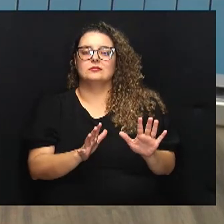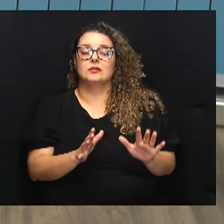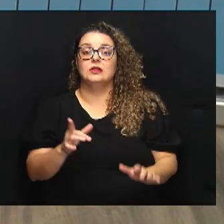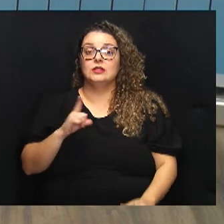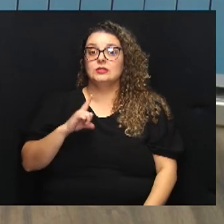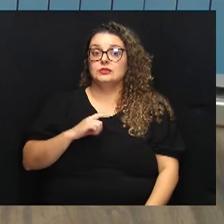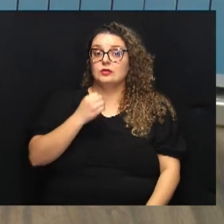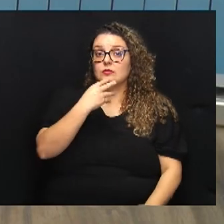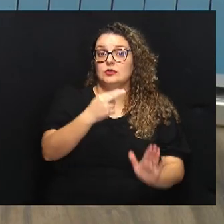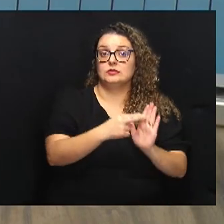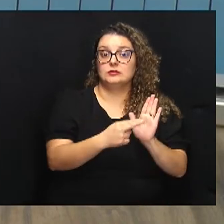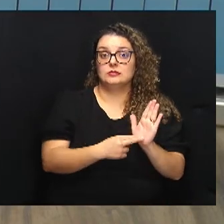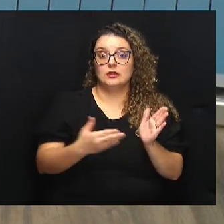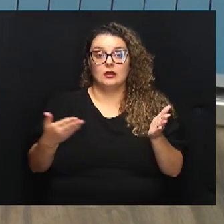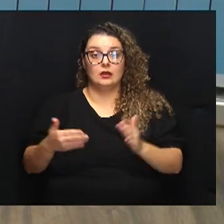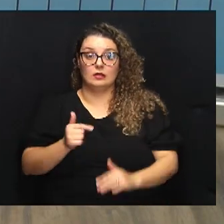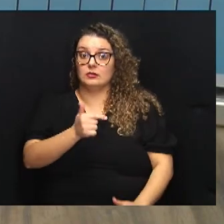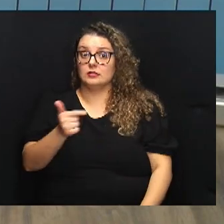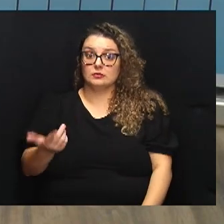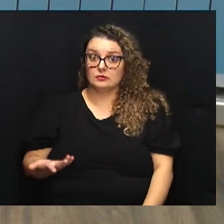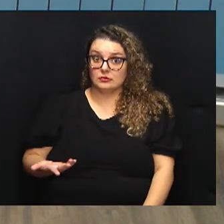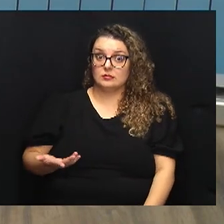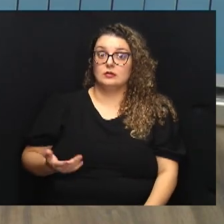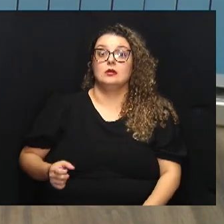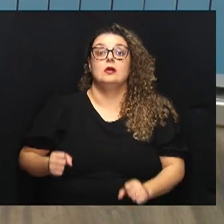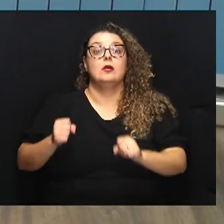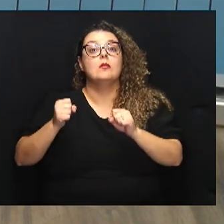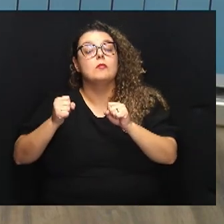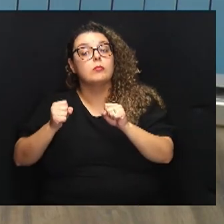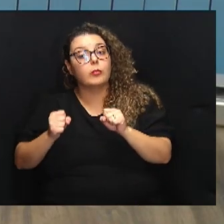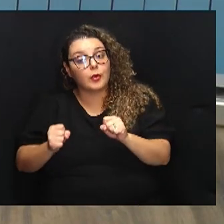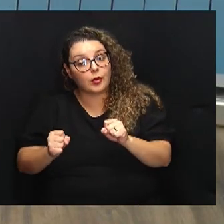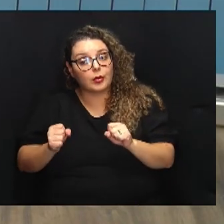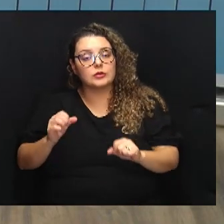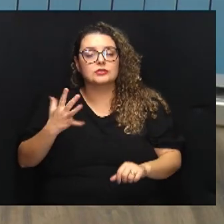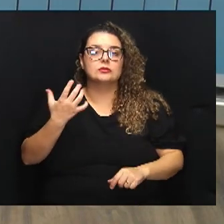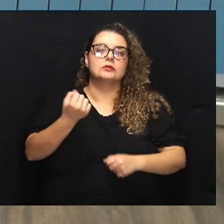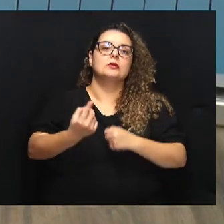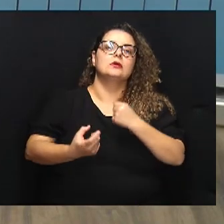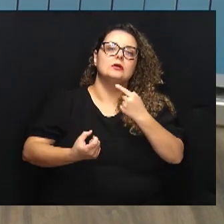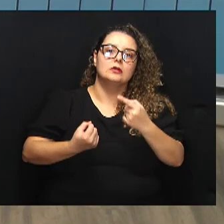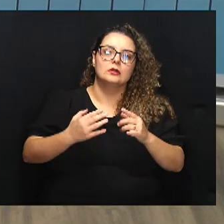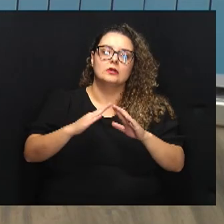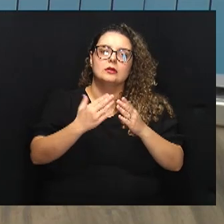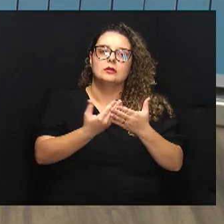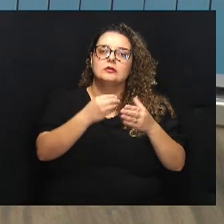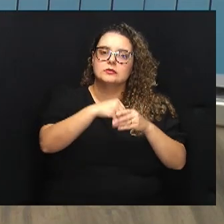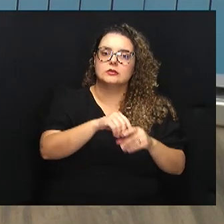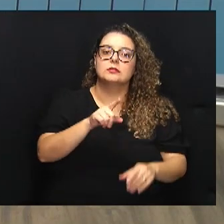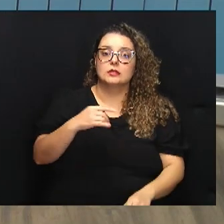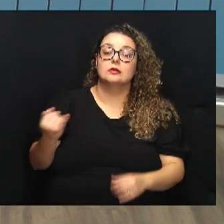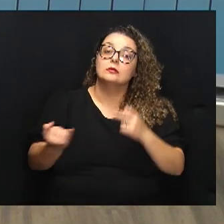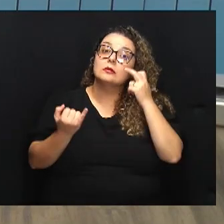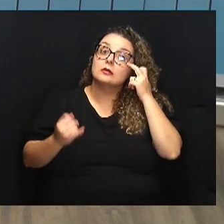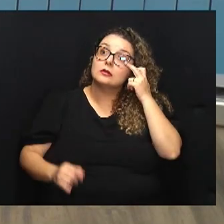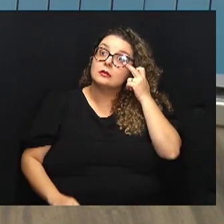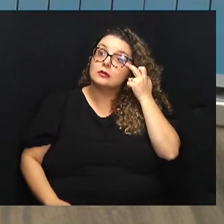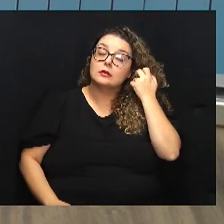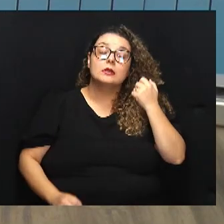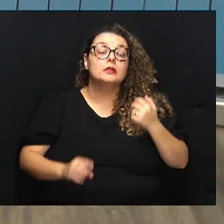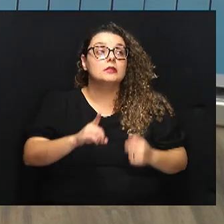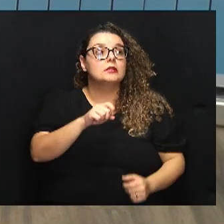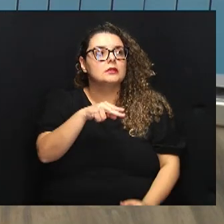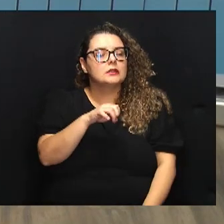boas notas, agora não tem mais, pode ser que esteja acontecendo alguma coisa, por isso que é muito importante. E Daniela, qual